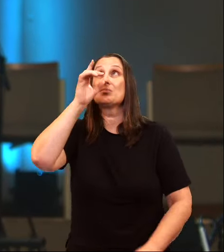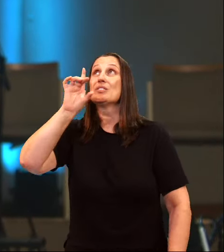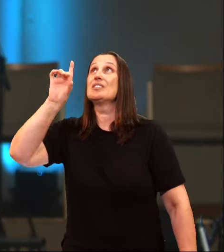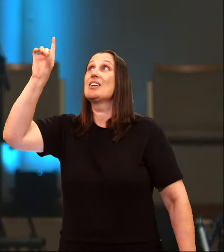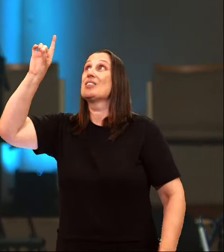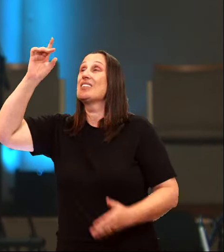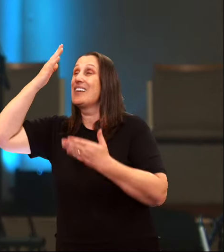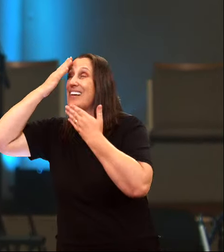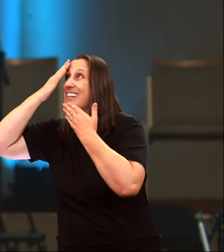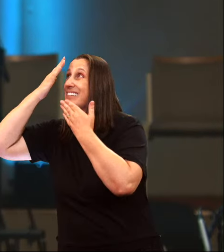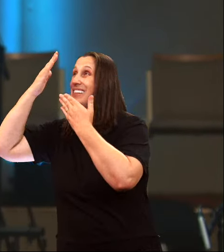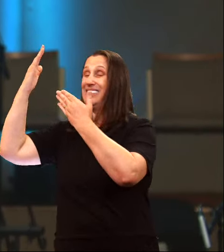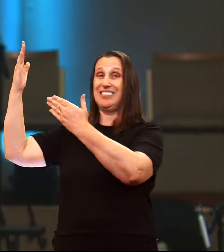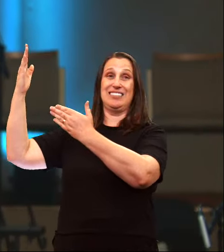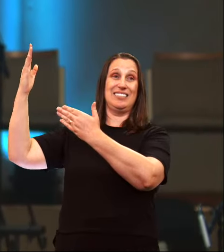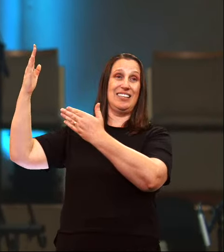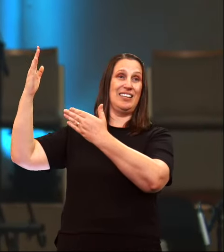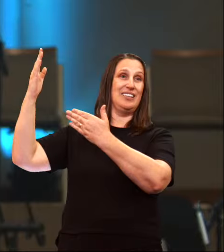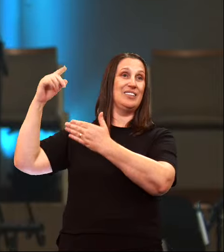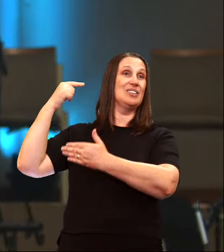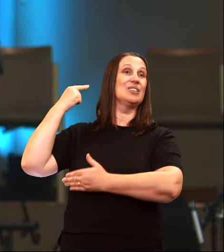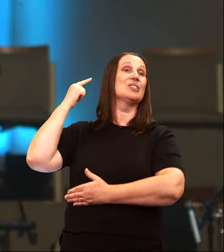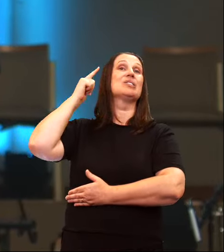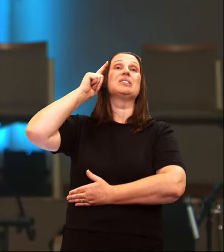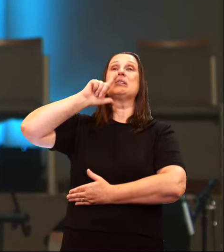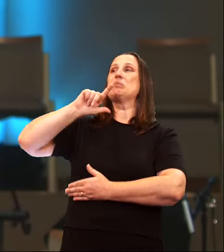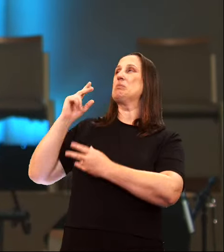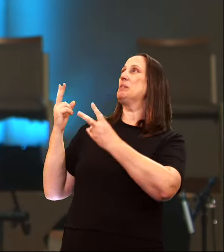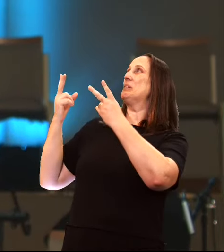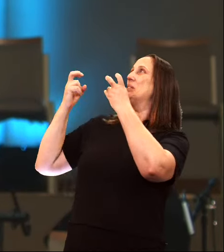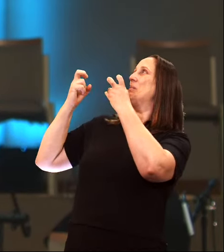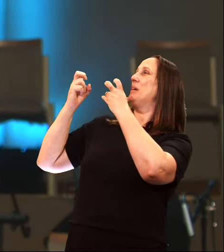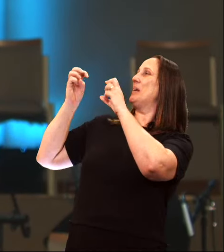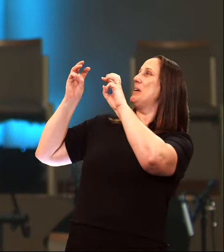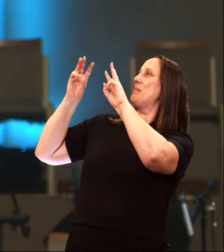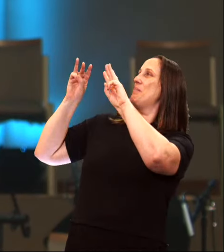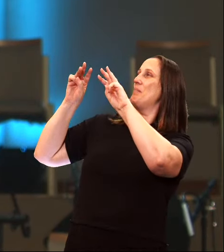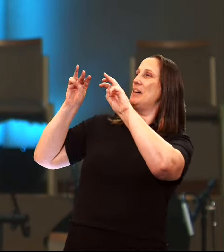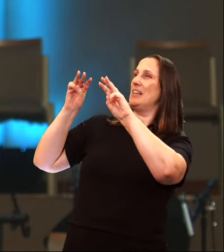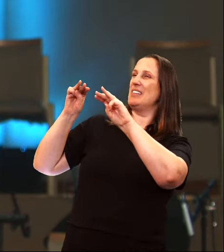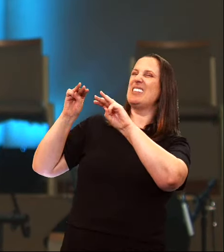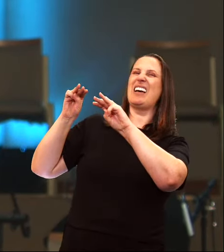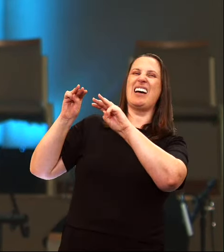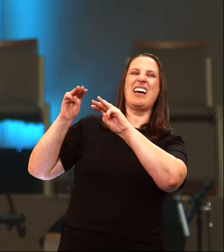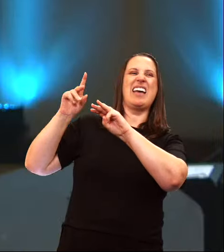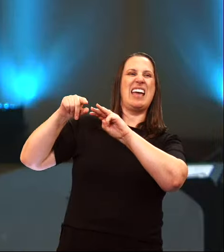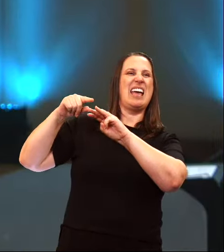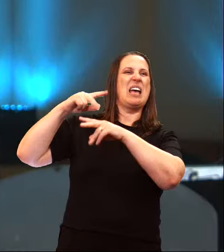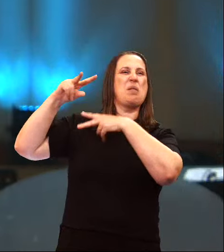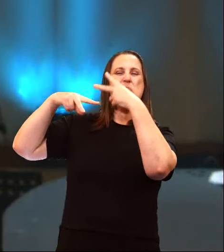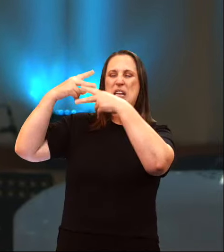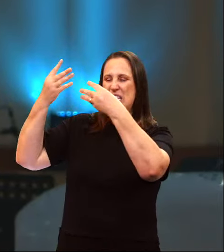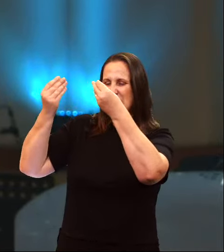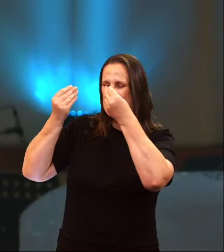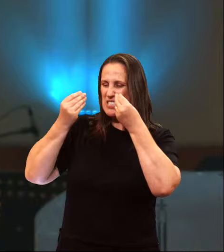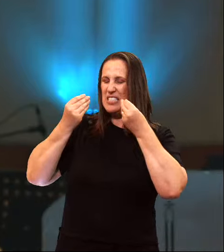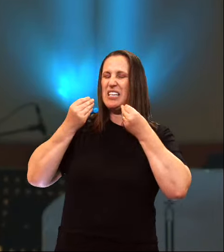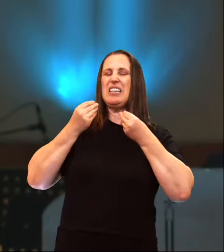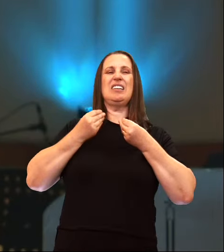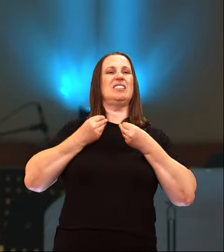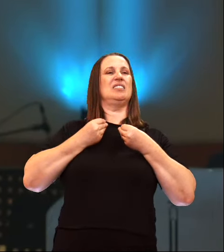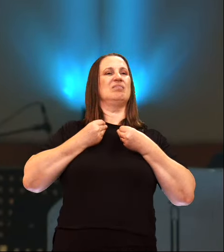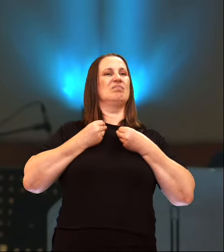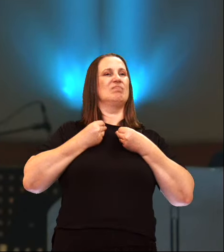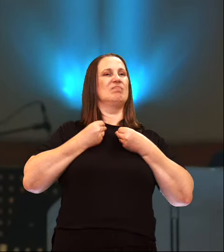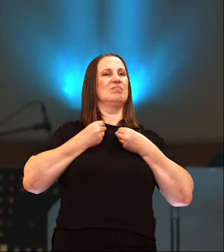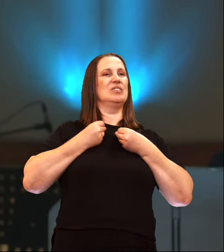não percebe que maná é maná e o nosso contentamento é roubado de